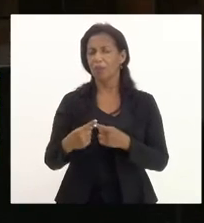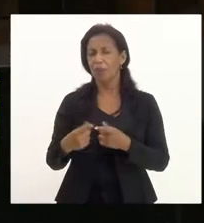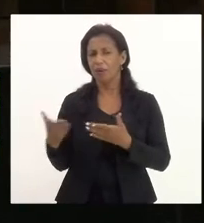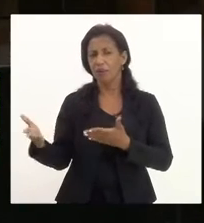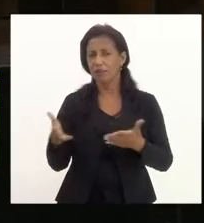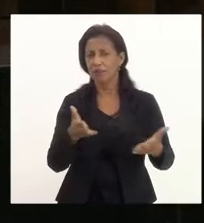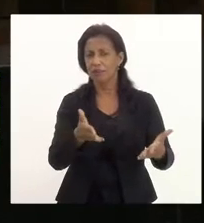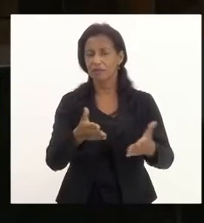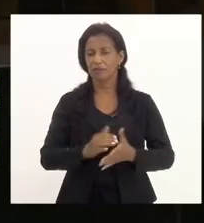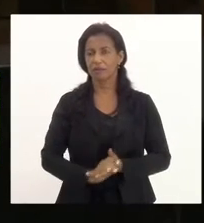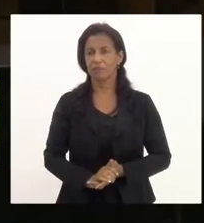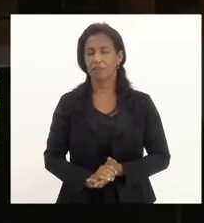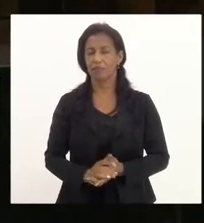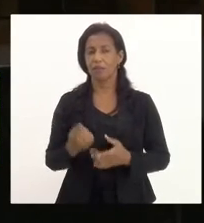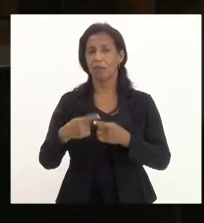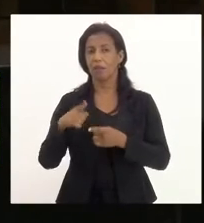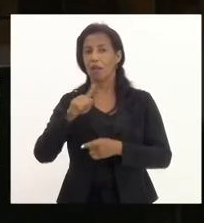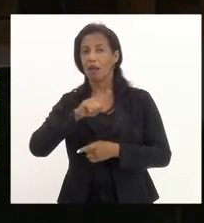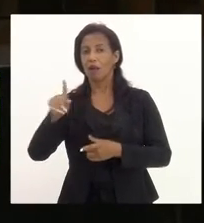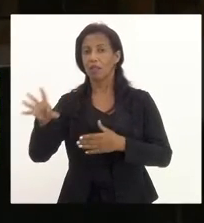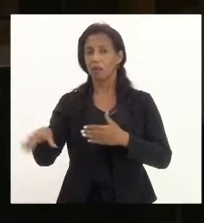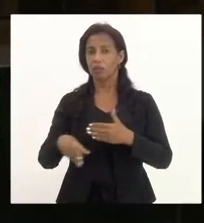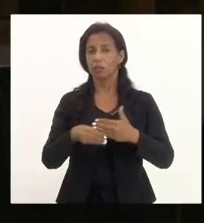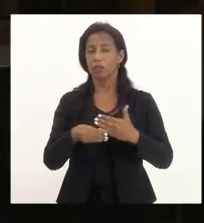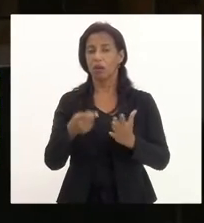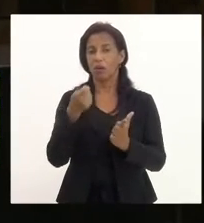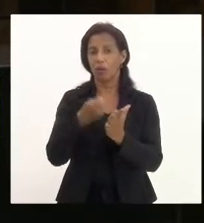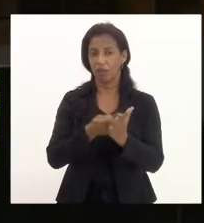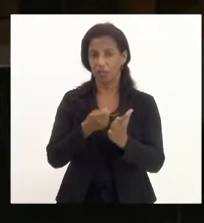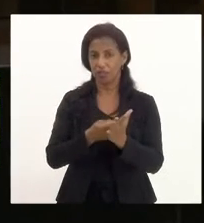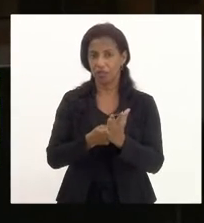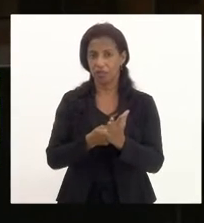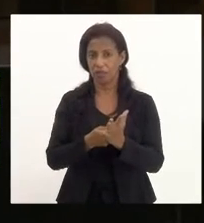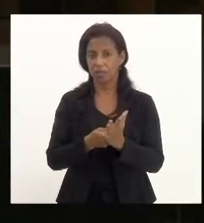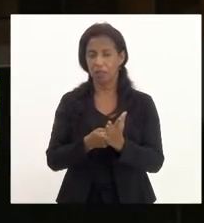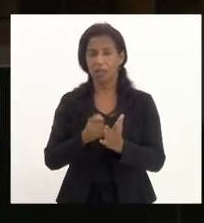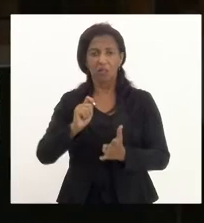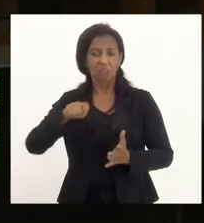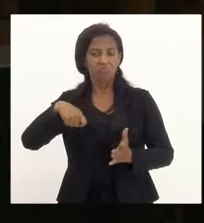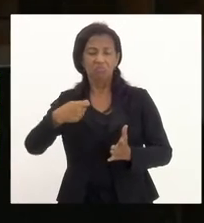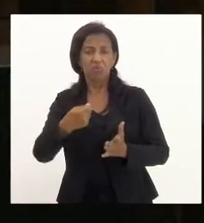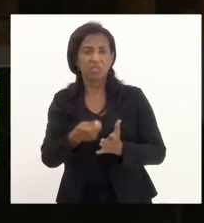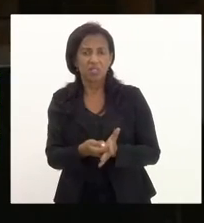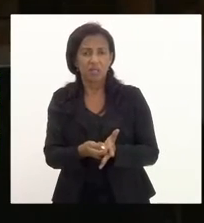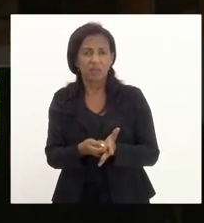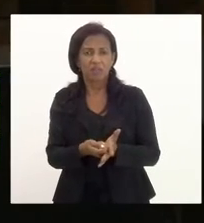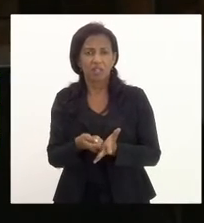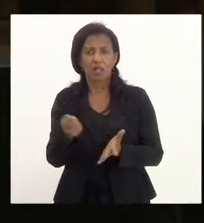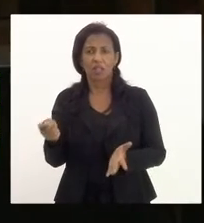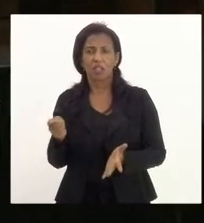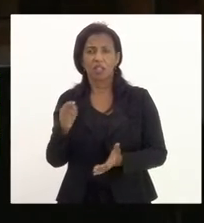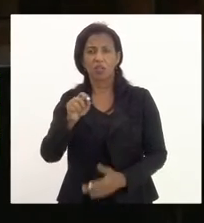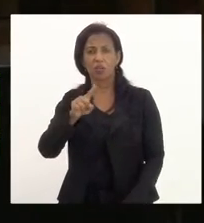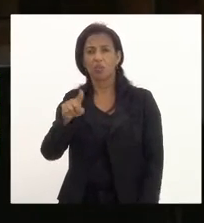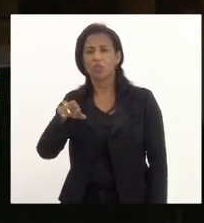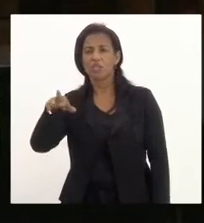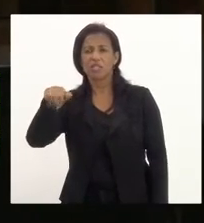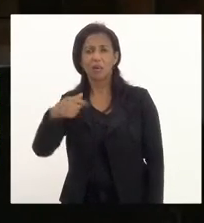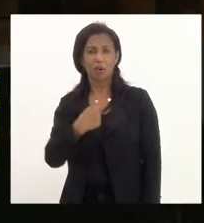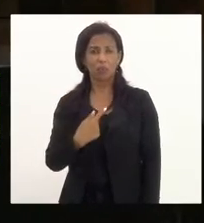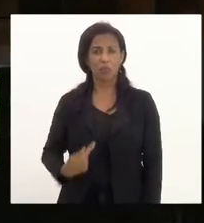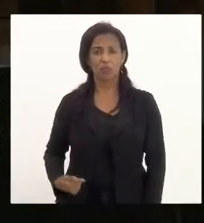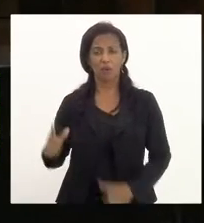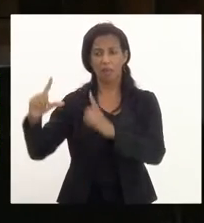que que eu tô trazendo isso porque a não adesão ao regime não significa que o Zema governador de Minas Gerais